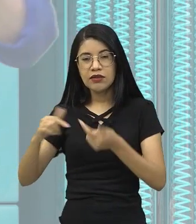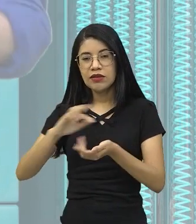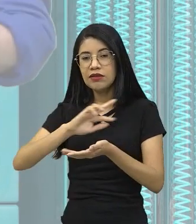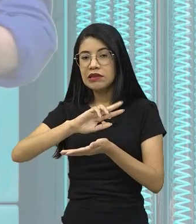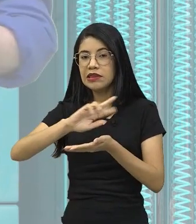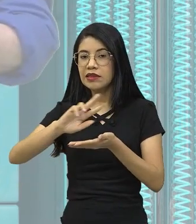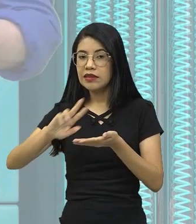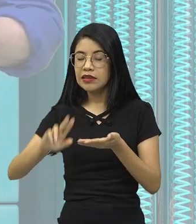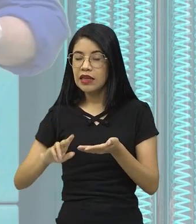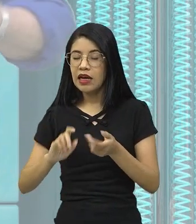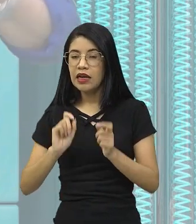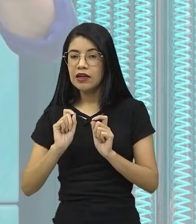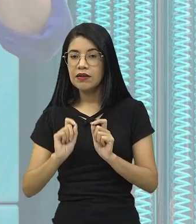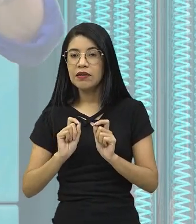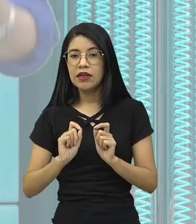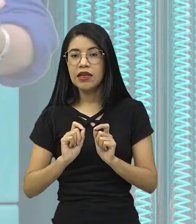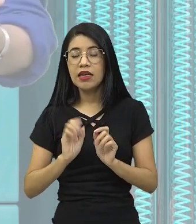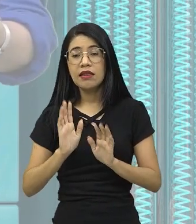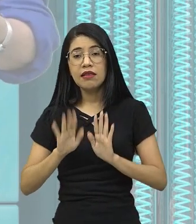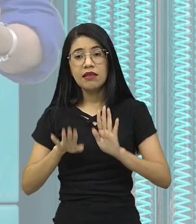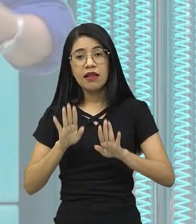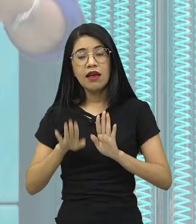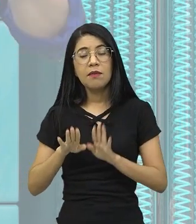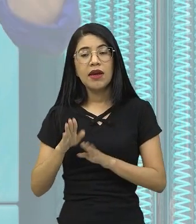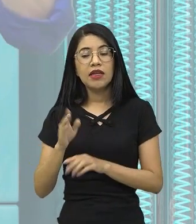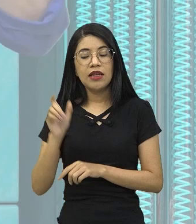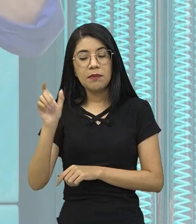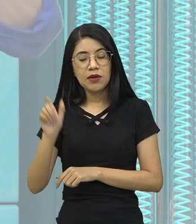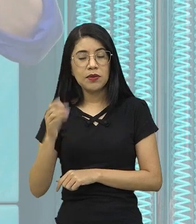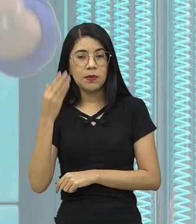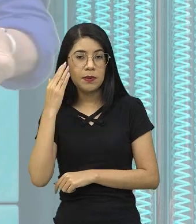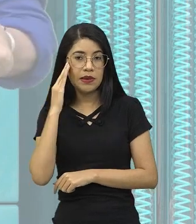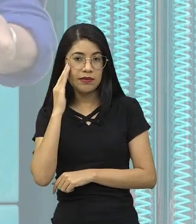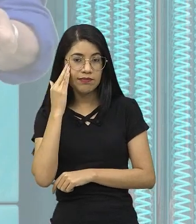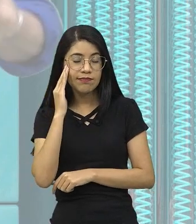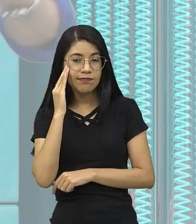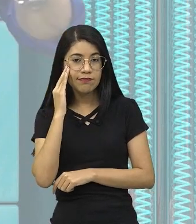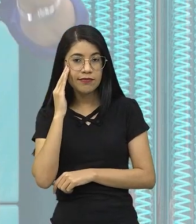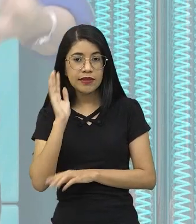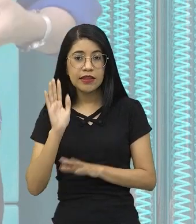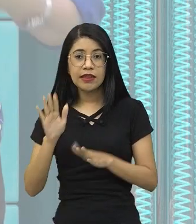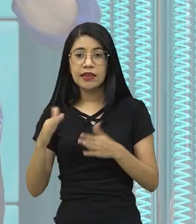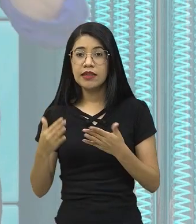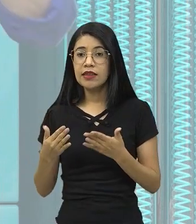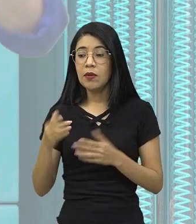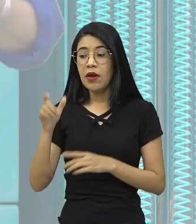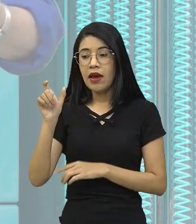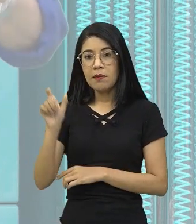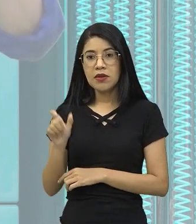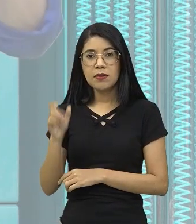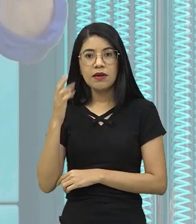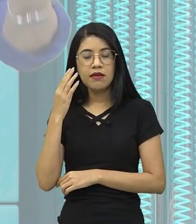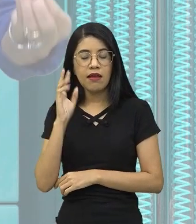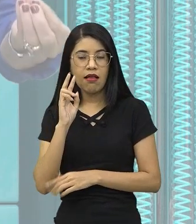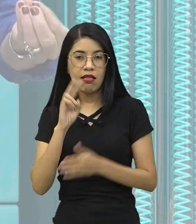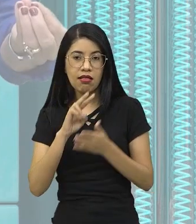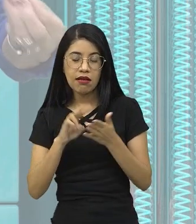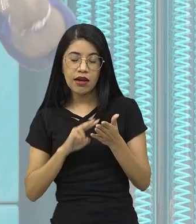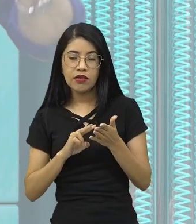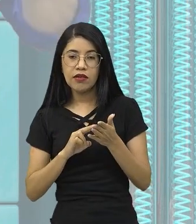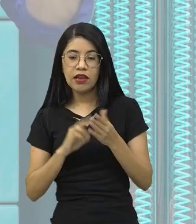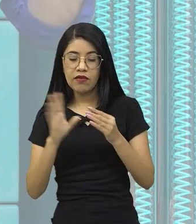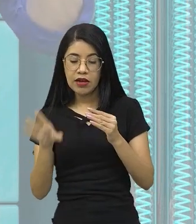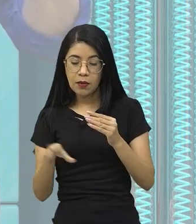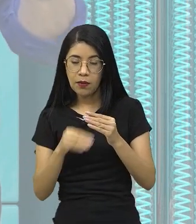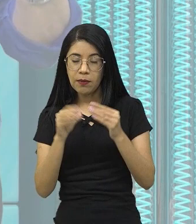vão depender da compreensão do leitor, é exatamente o leitor que vai preencher essas